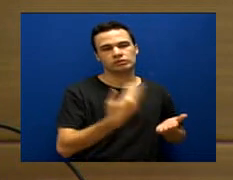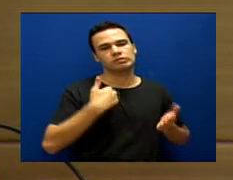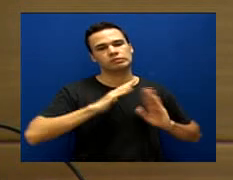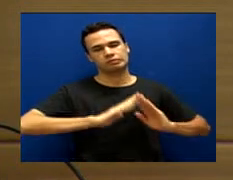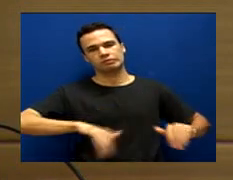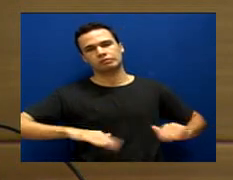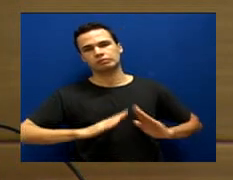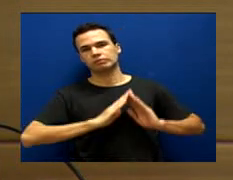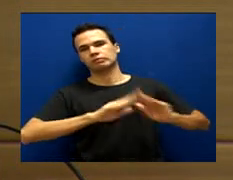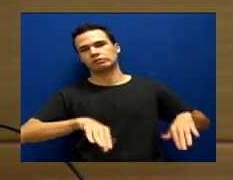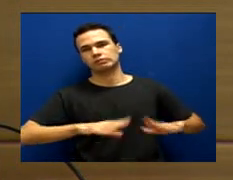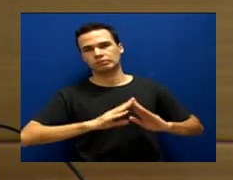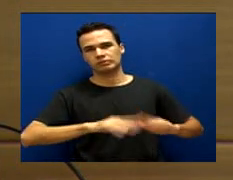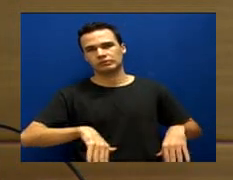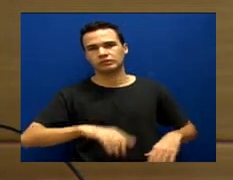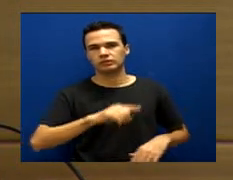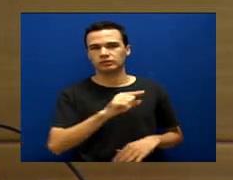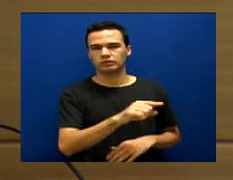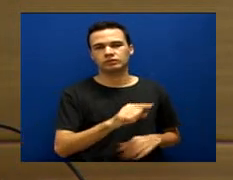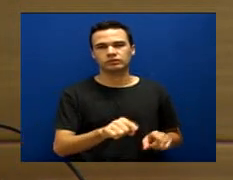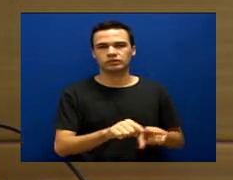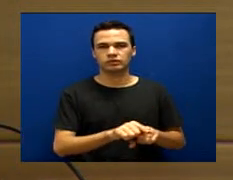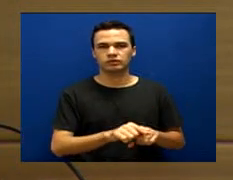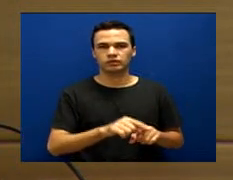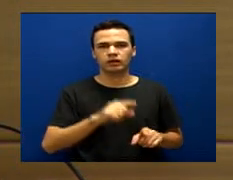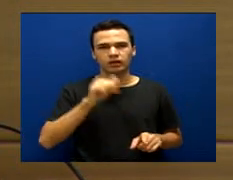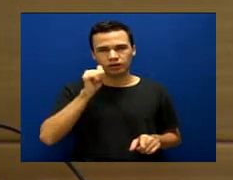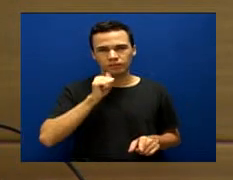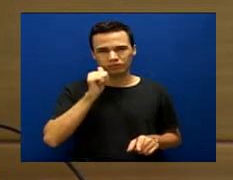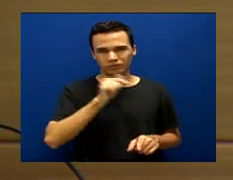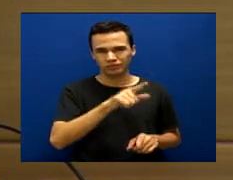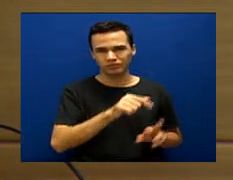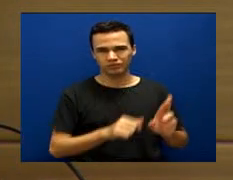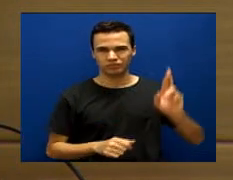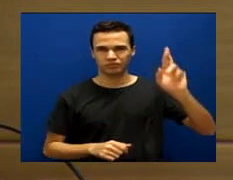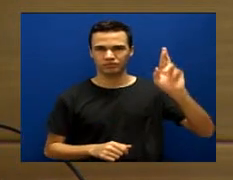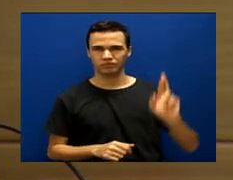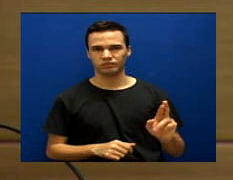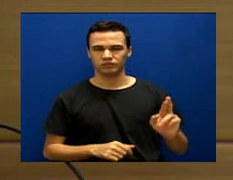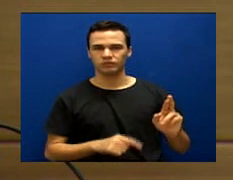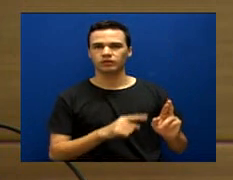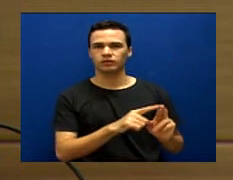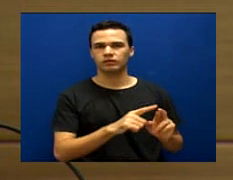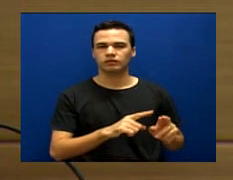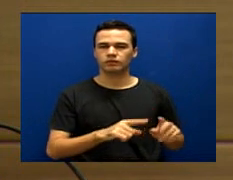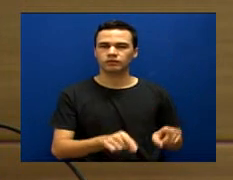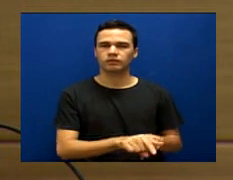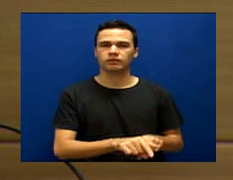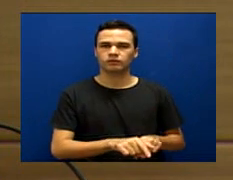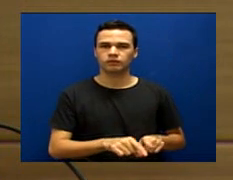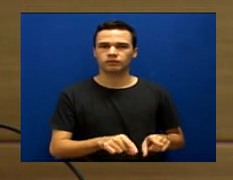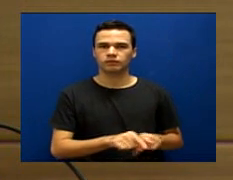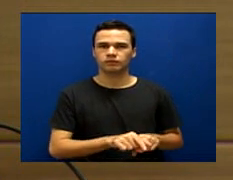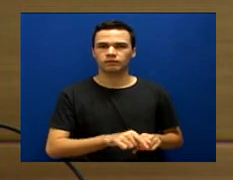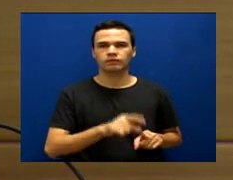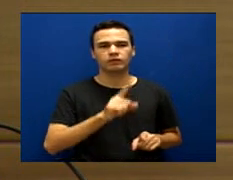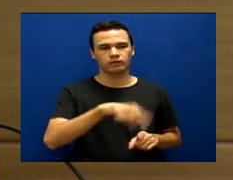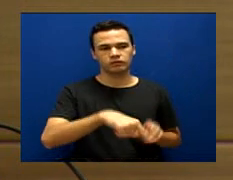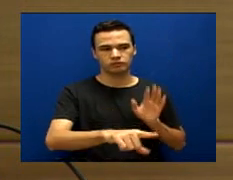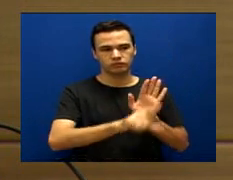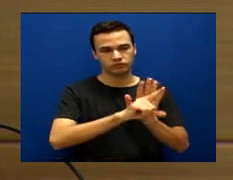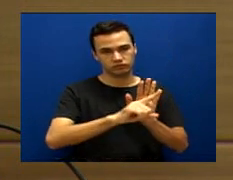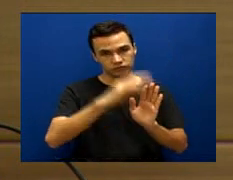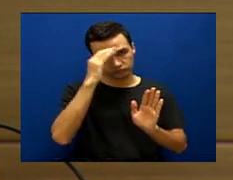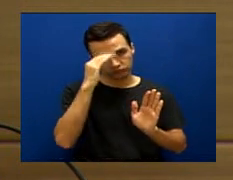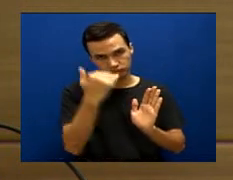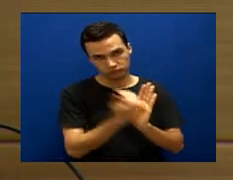cobrança da própria Eunice, que é a nossa chefe de sessão, e também não só a parte legal de vir